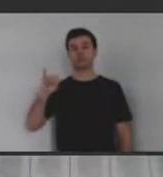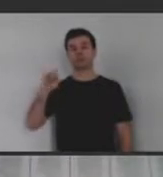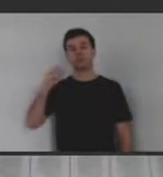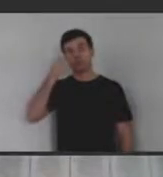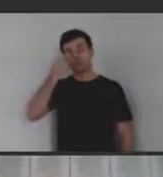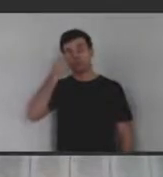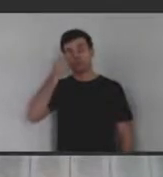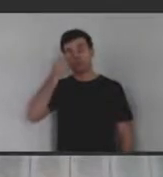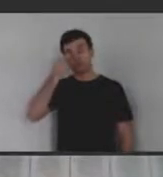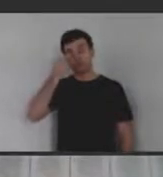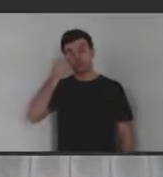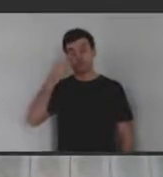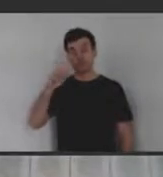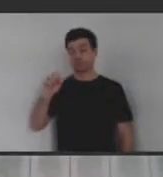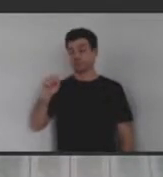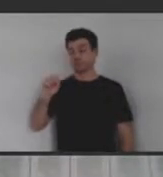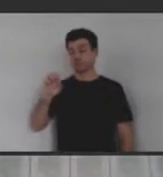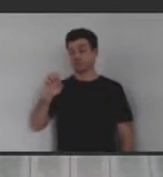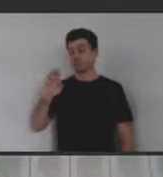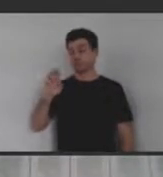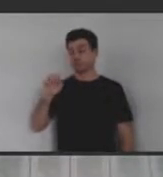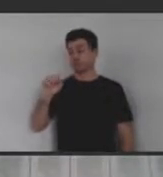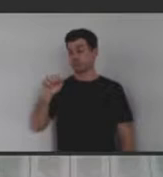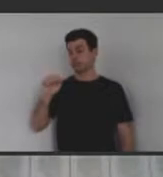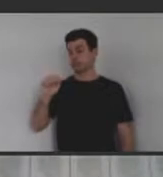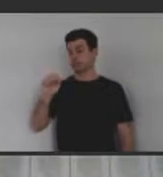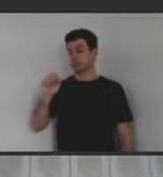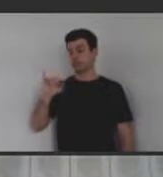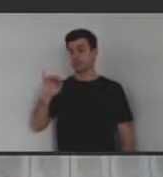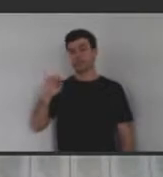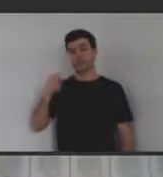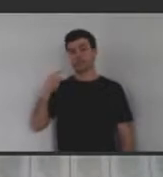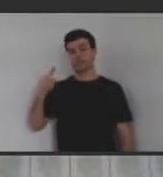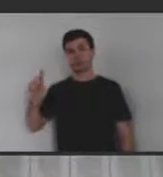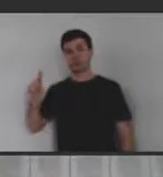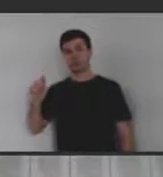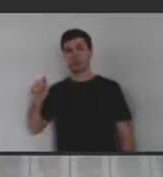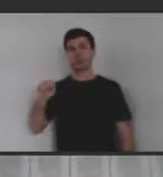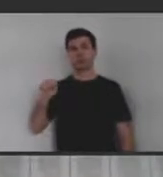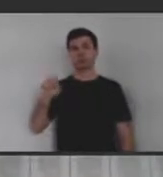Sebastião Correia, presente, Dr. Sérgio Rosa,